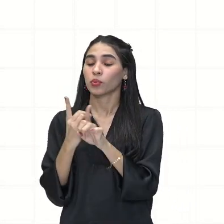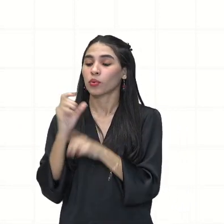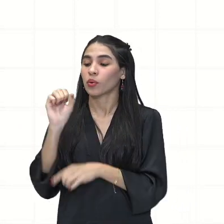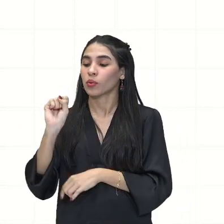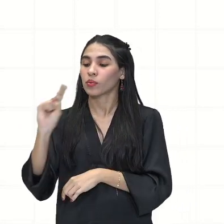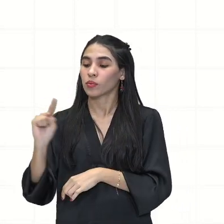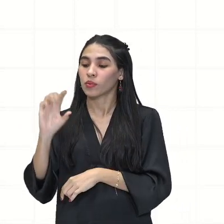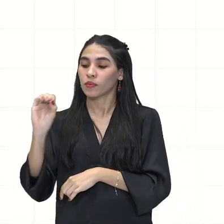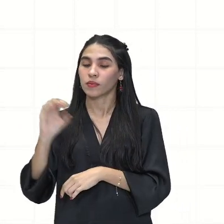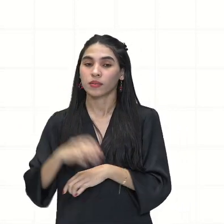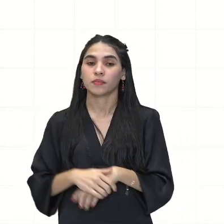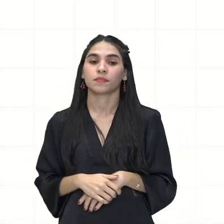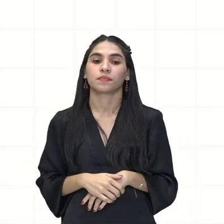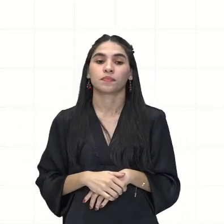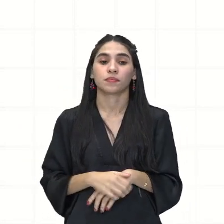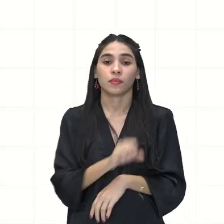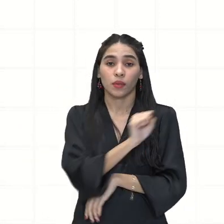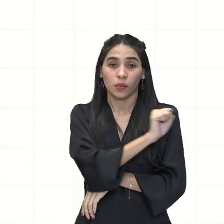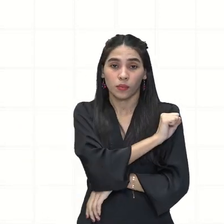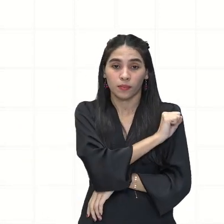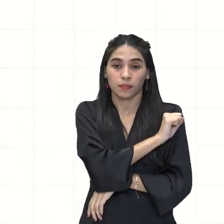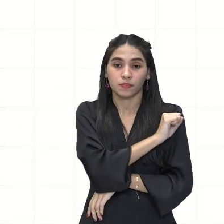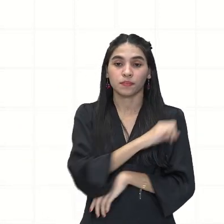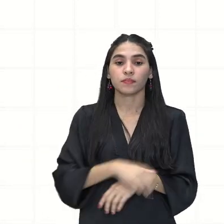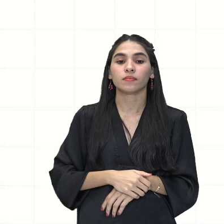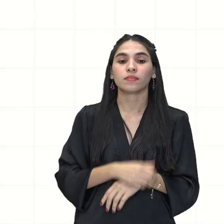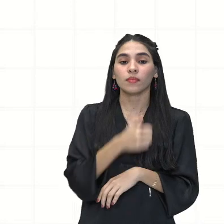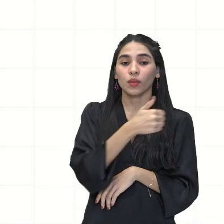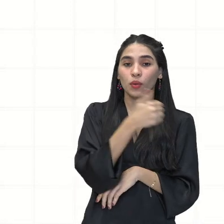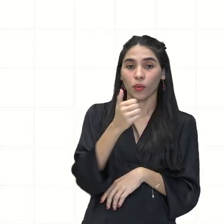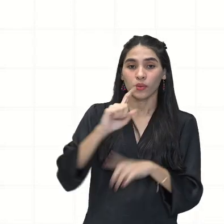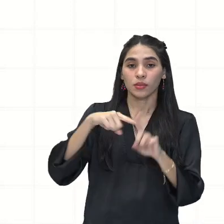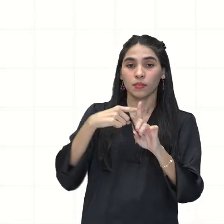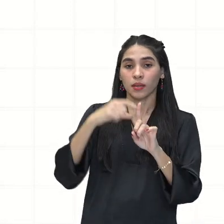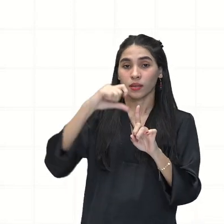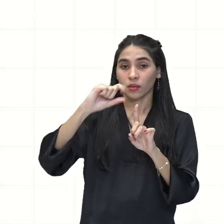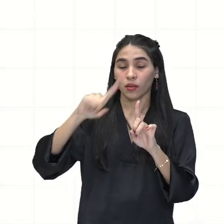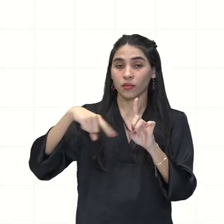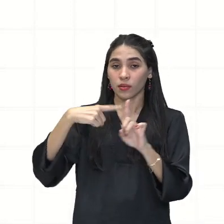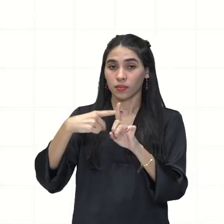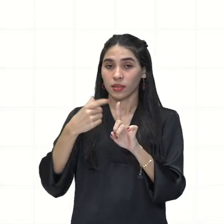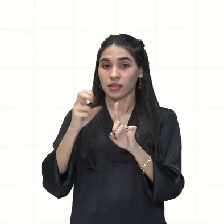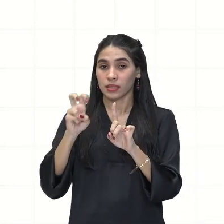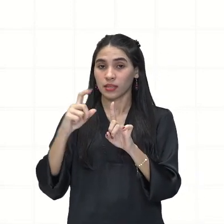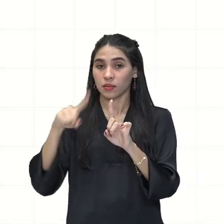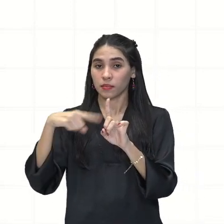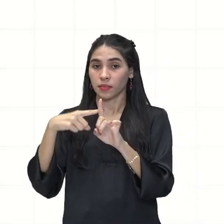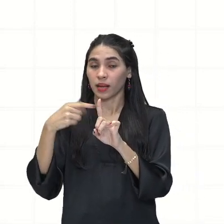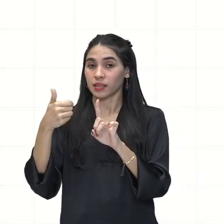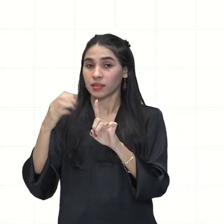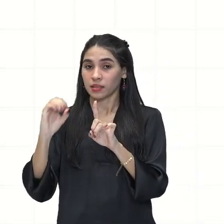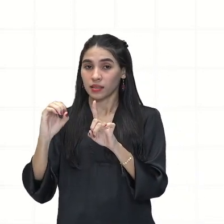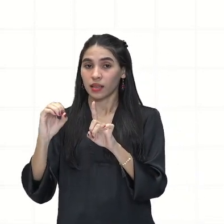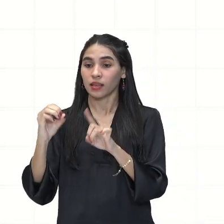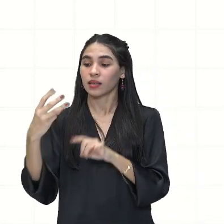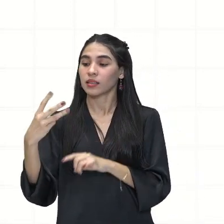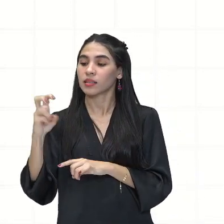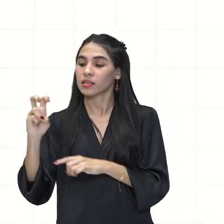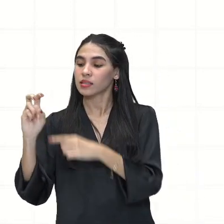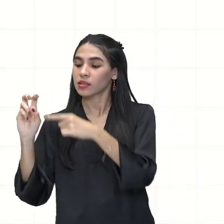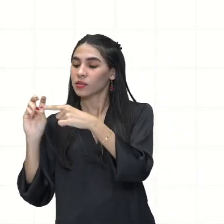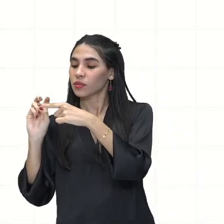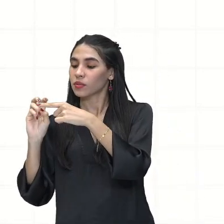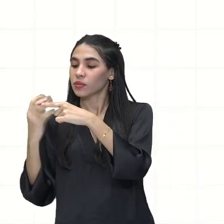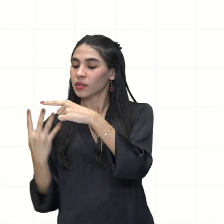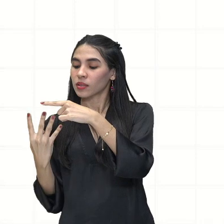8. Do 8º ano, 11 com mais 9, com mais 5, com mais 10. 35 dividido